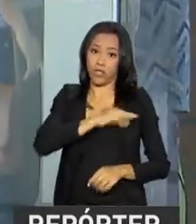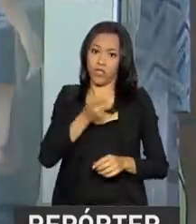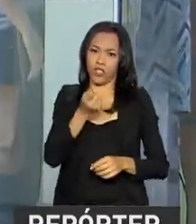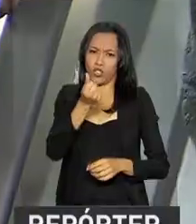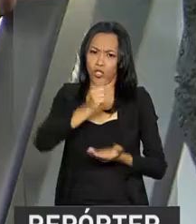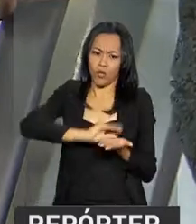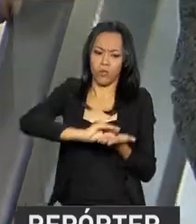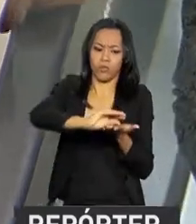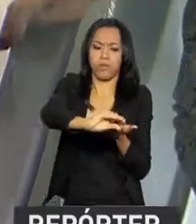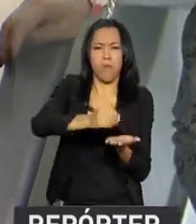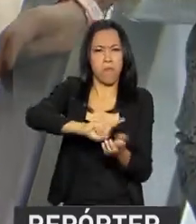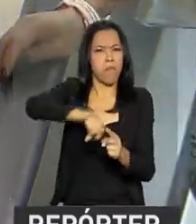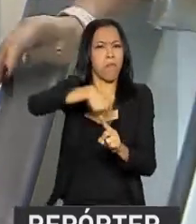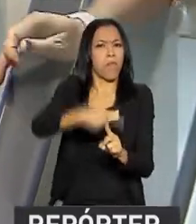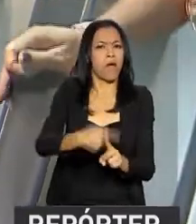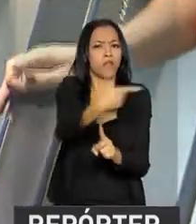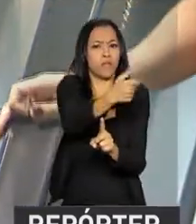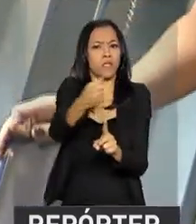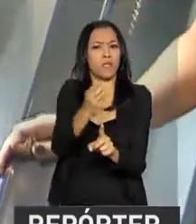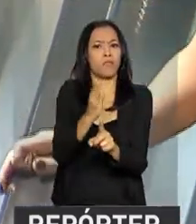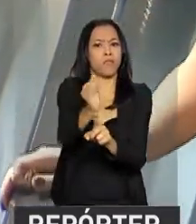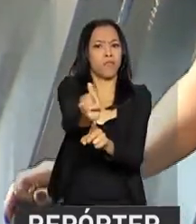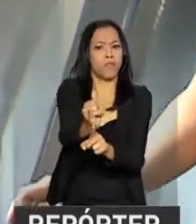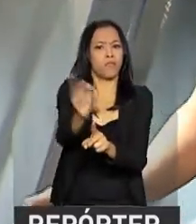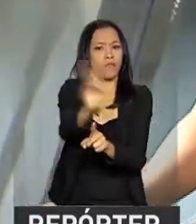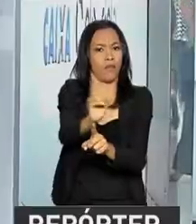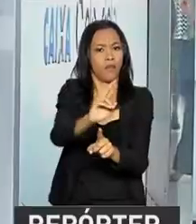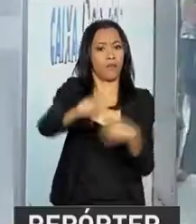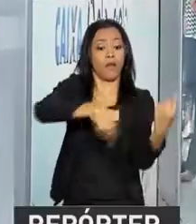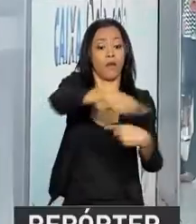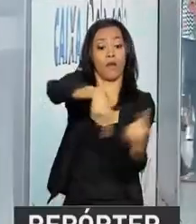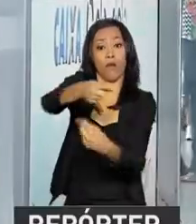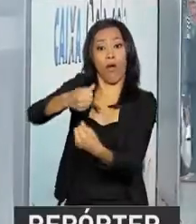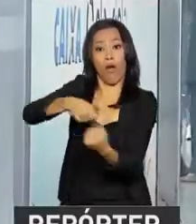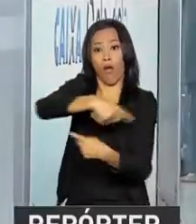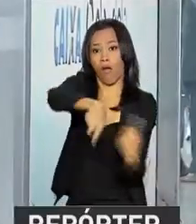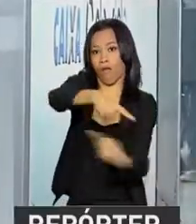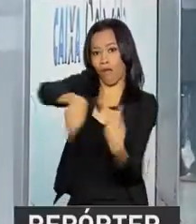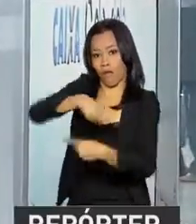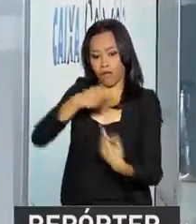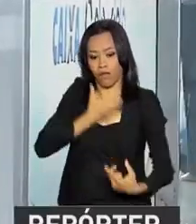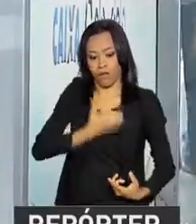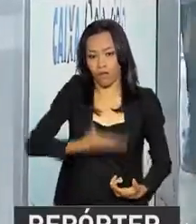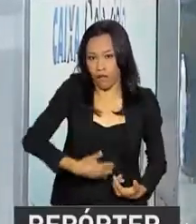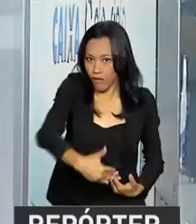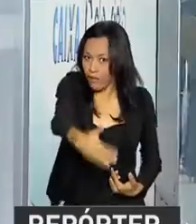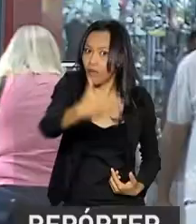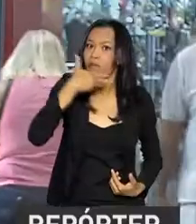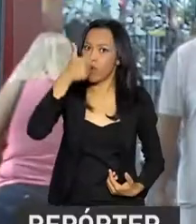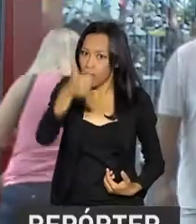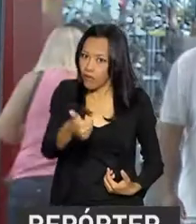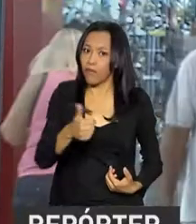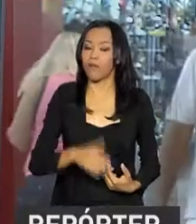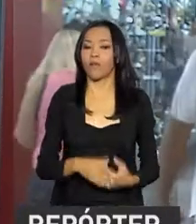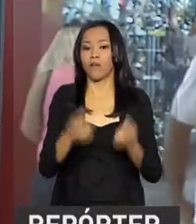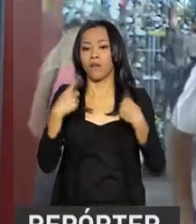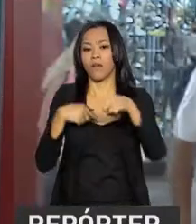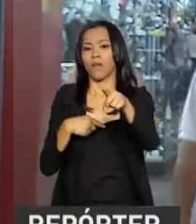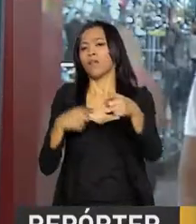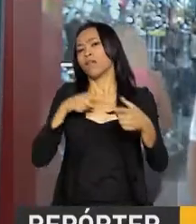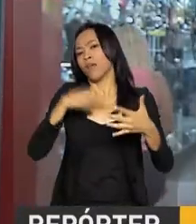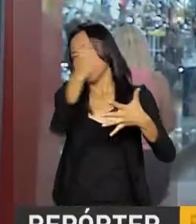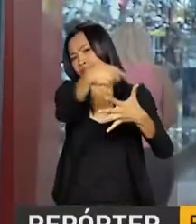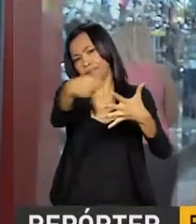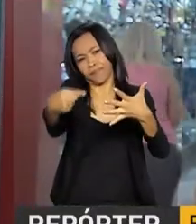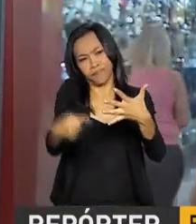de 200 bilhões de reais na economia neste fim de ano, o que deve melhorar as vendas no Natal. Uma série de situações